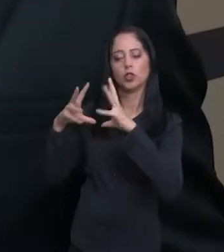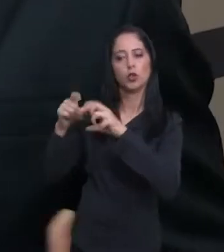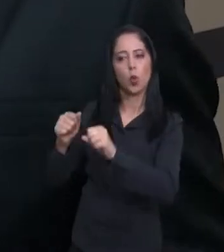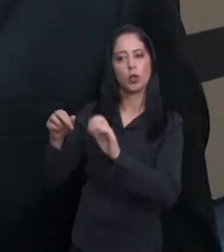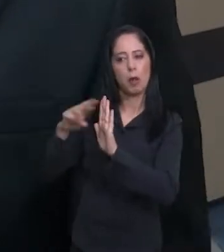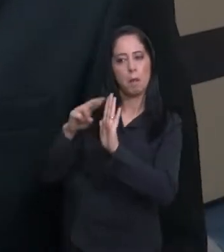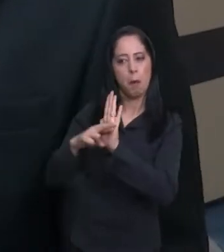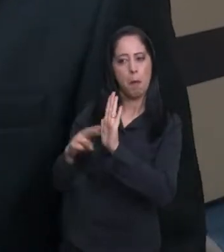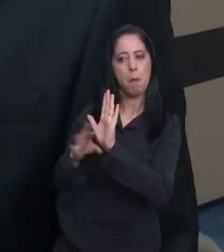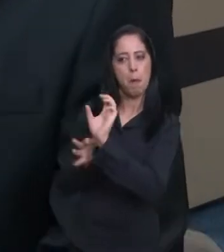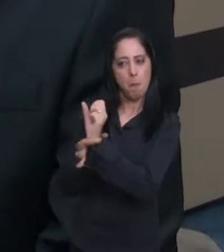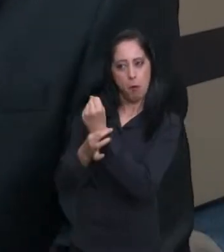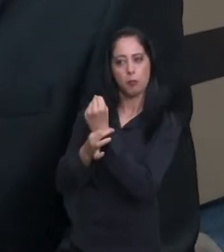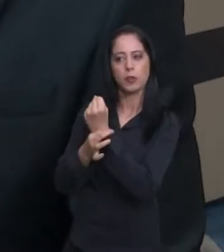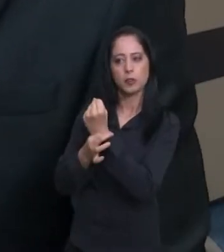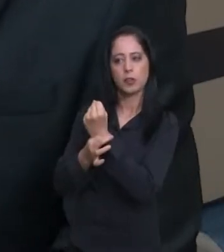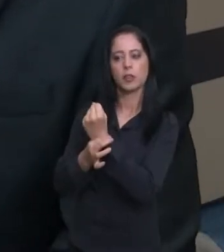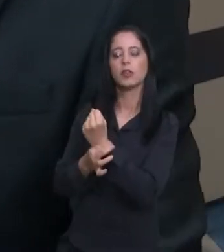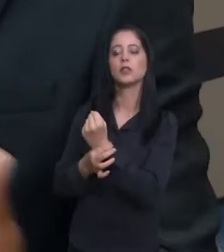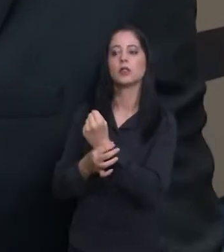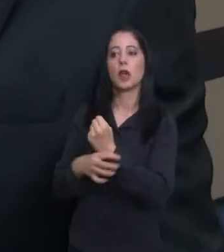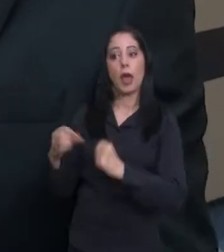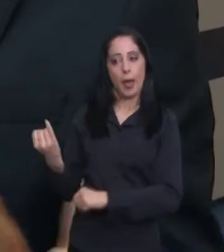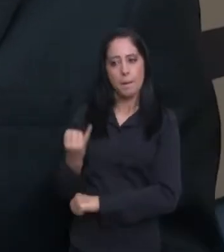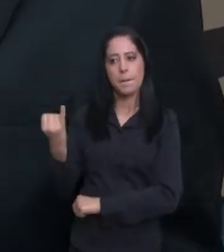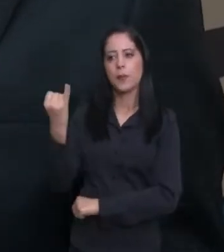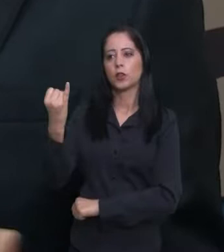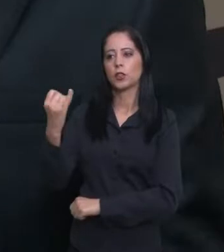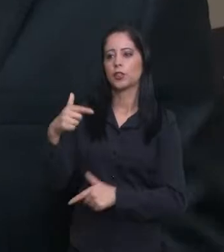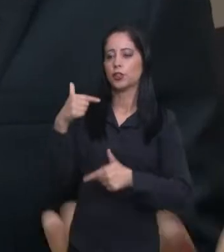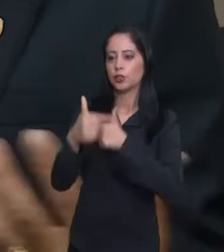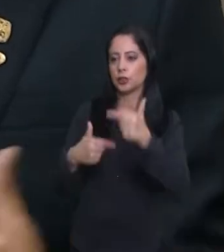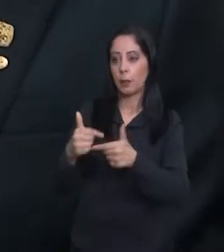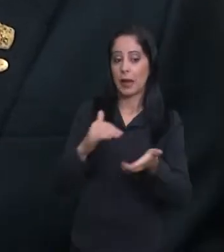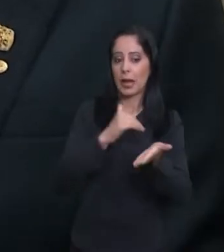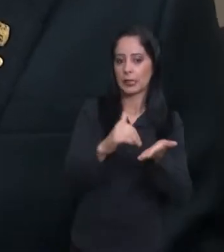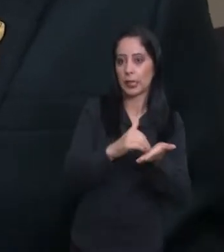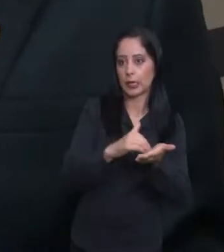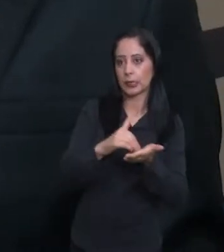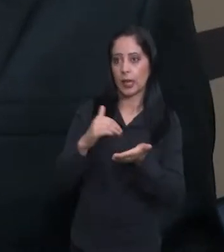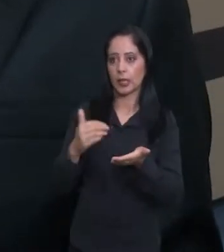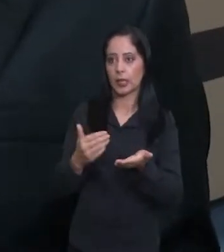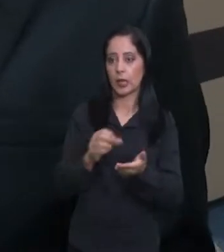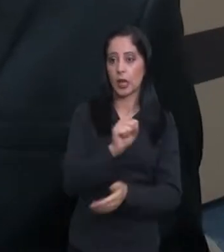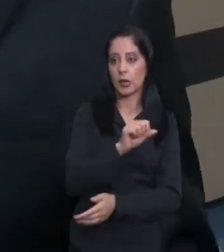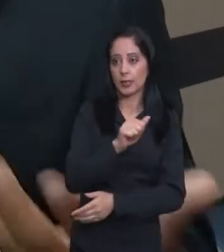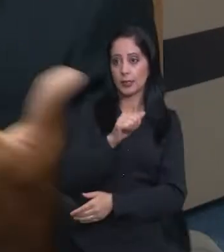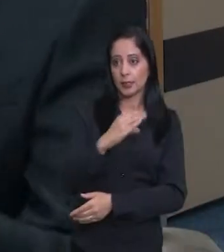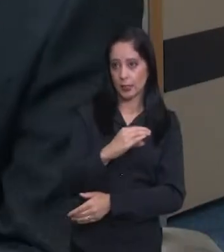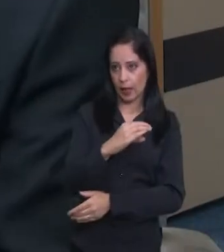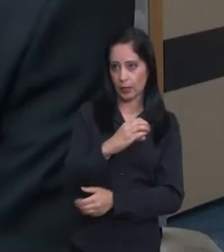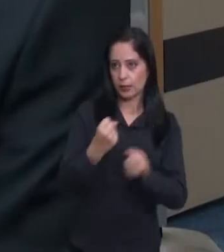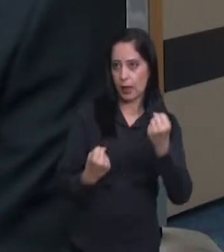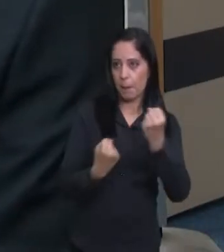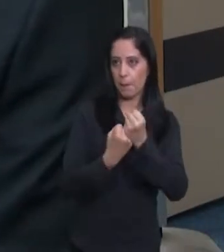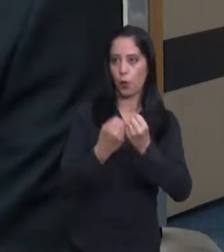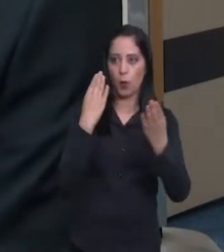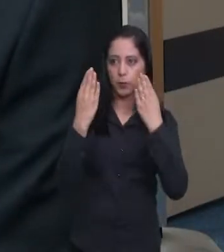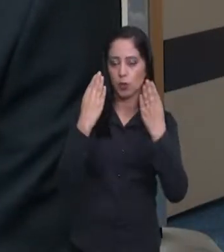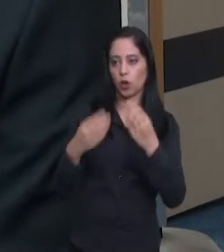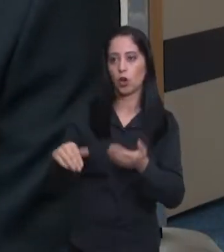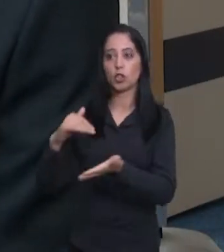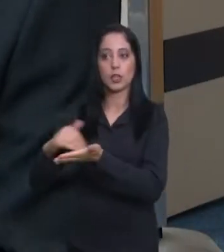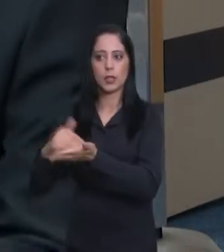as medidas protetivas relacionadas Aí sim quando eu digo que é importante trabalho a secretaria junto a Sasuke